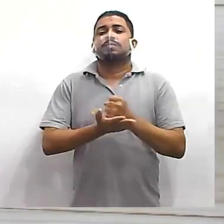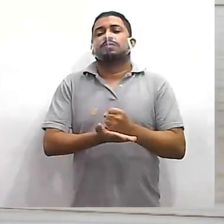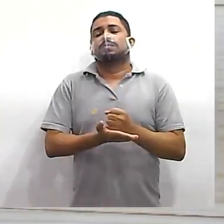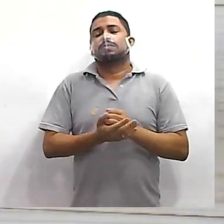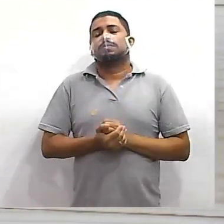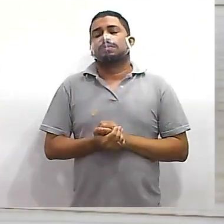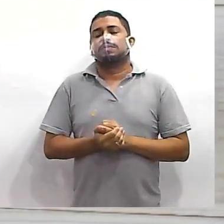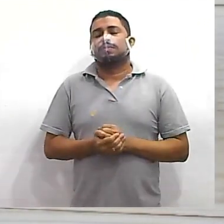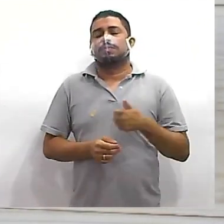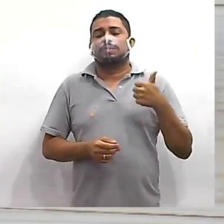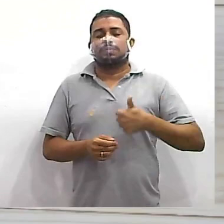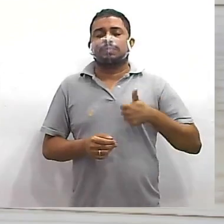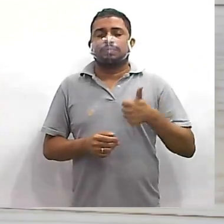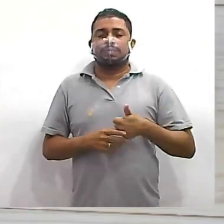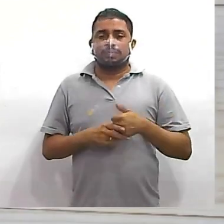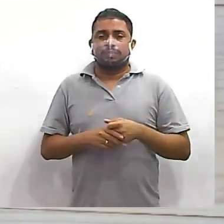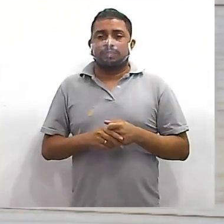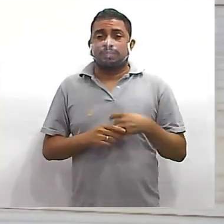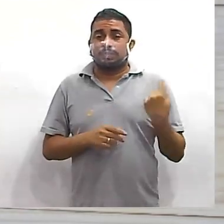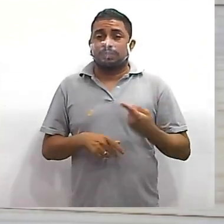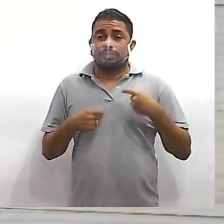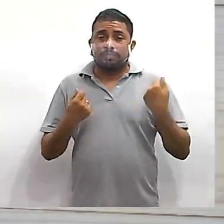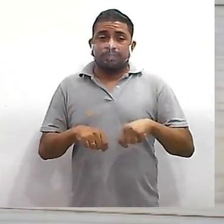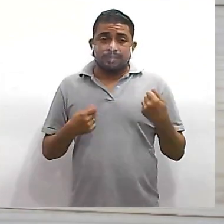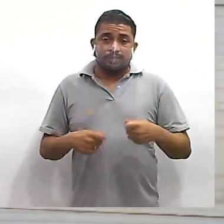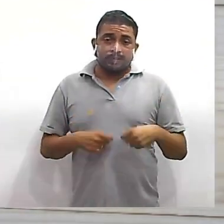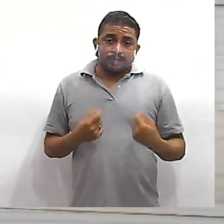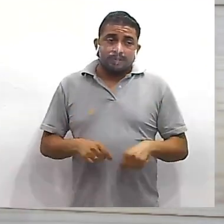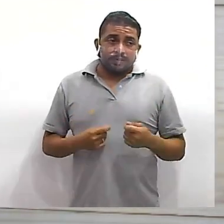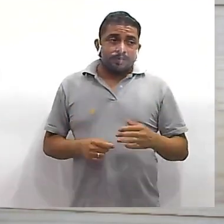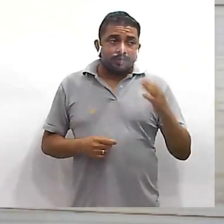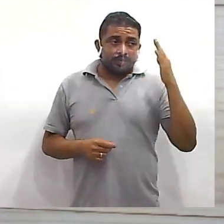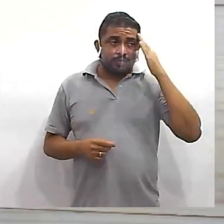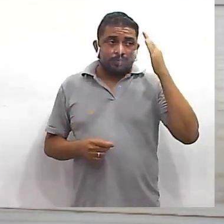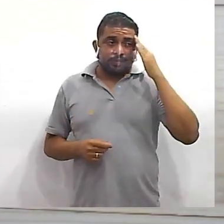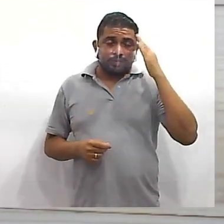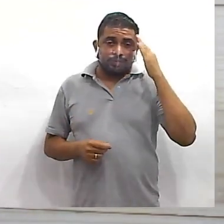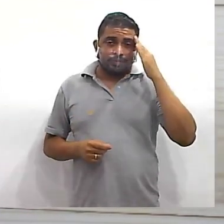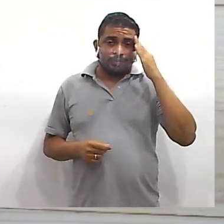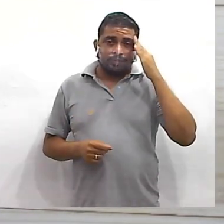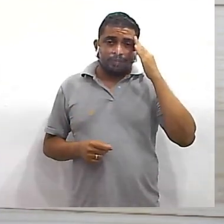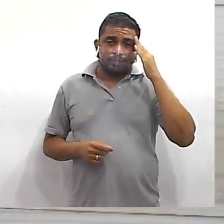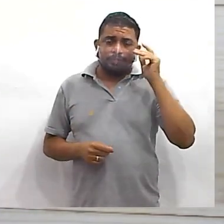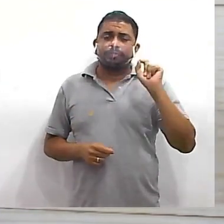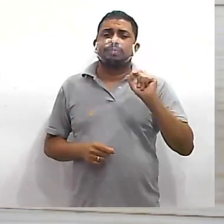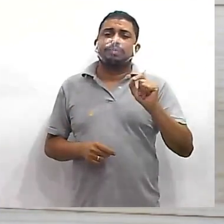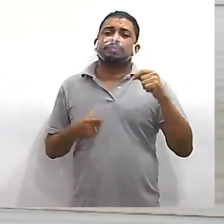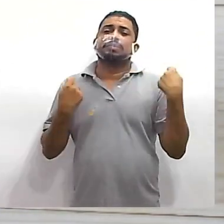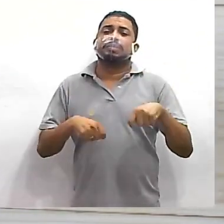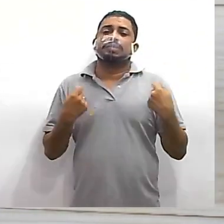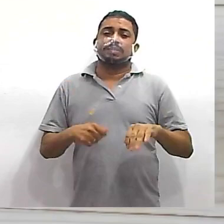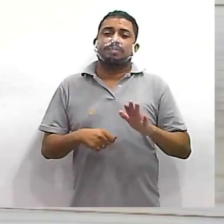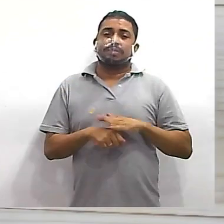gente. Primeiro, a gente precisa entender o que a gente precisa